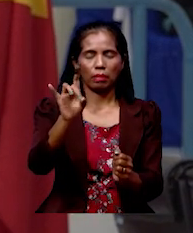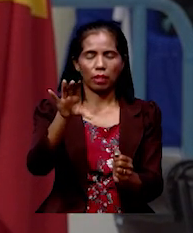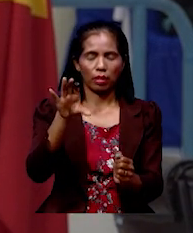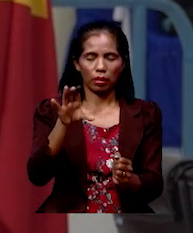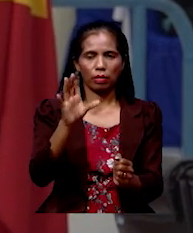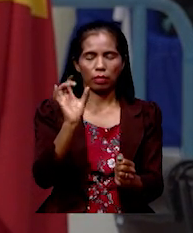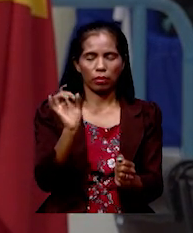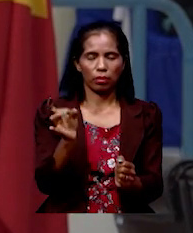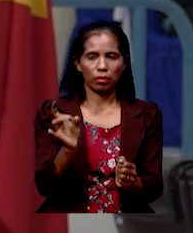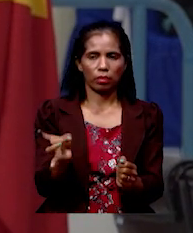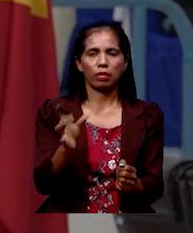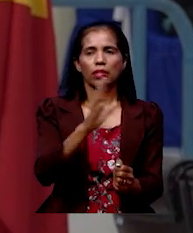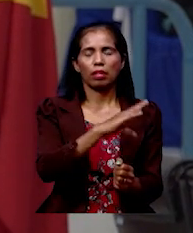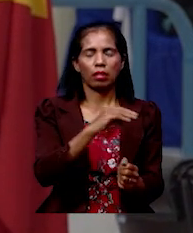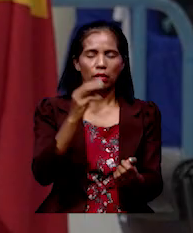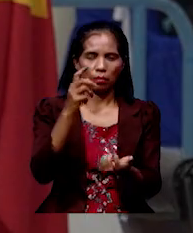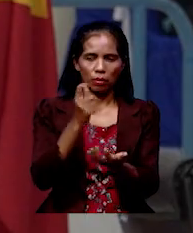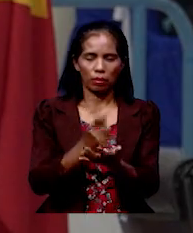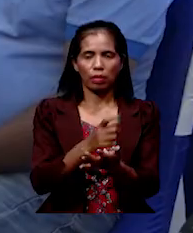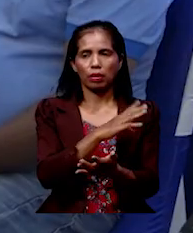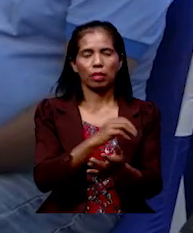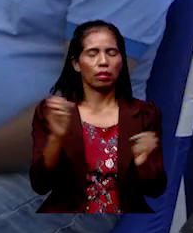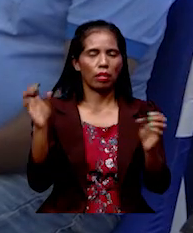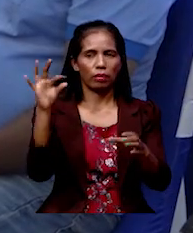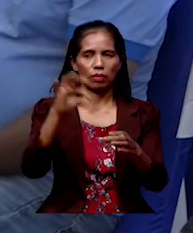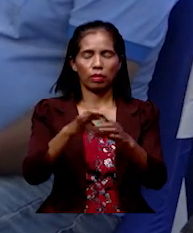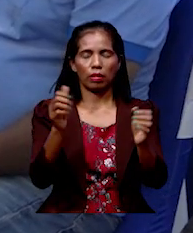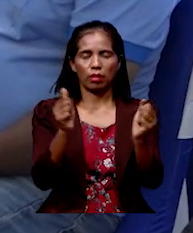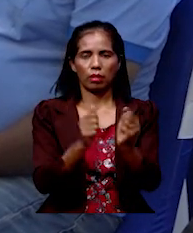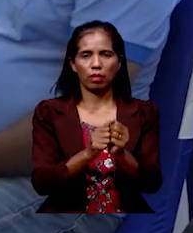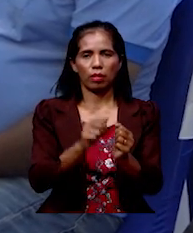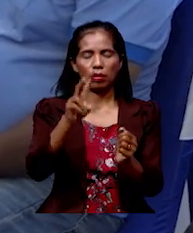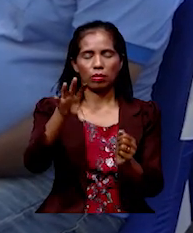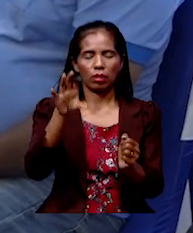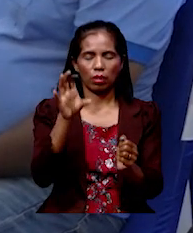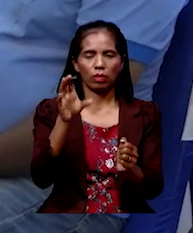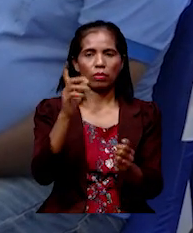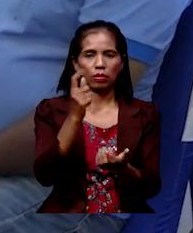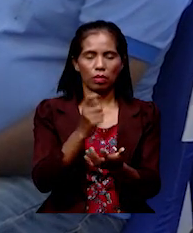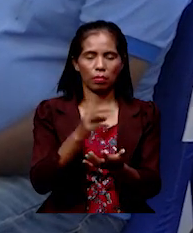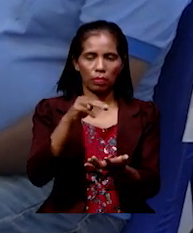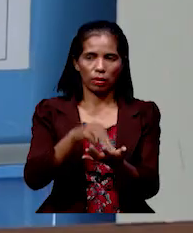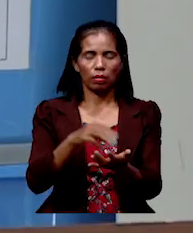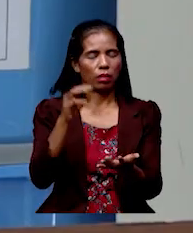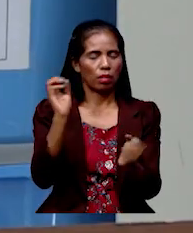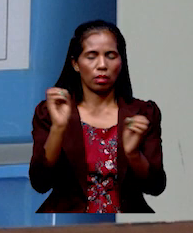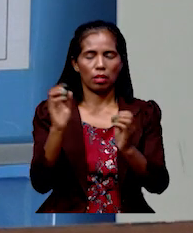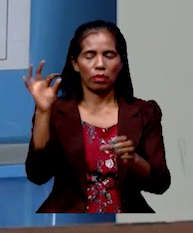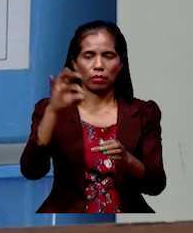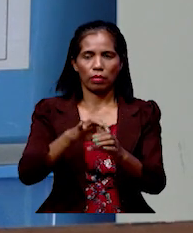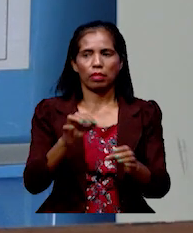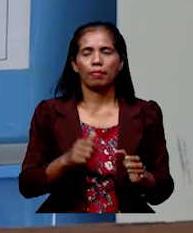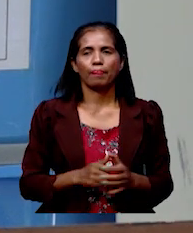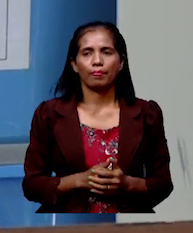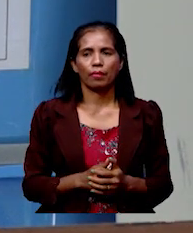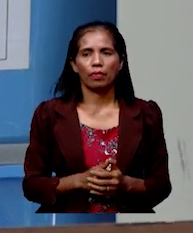nebe resistadu i hestai nola vota ha mutu krihun atus rua resing. Ho resultado apuramento husi está identifica